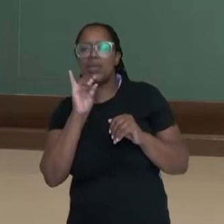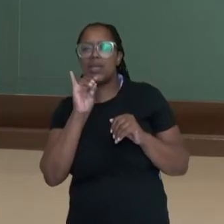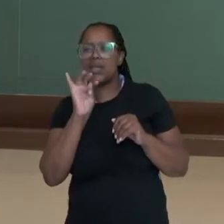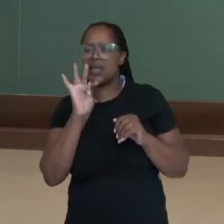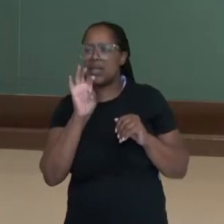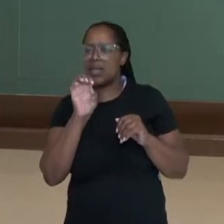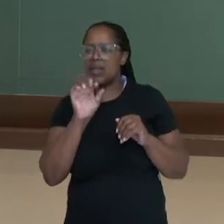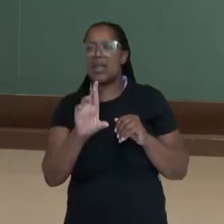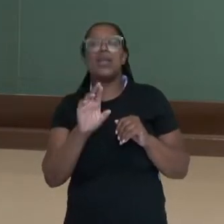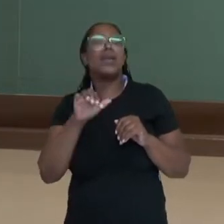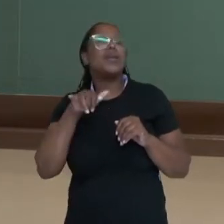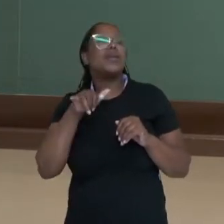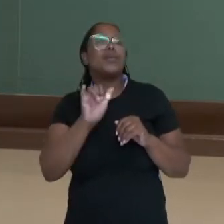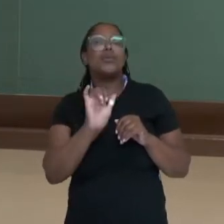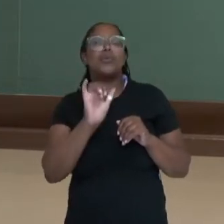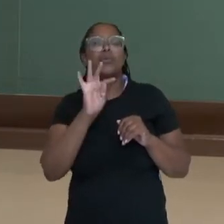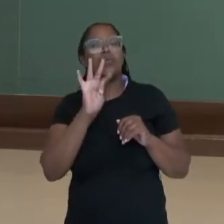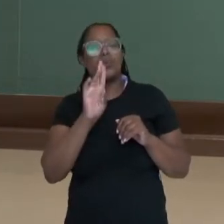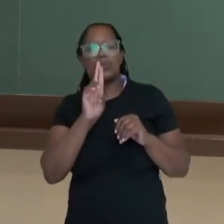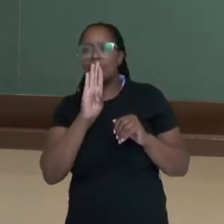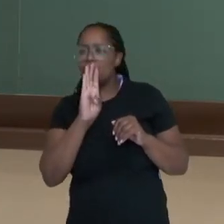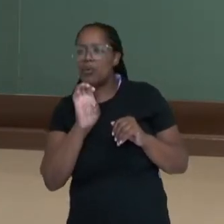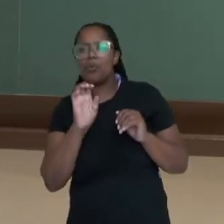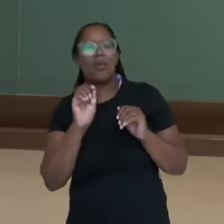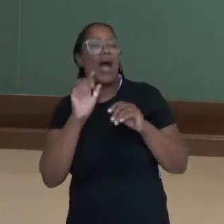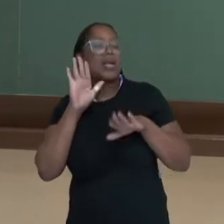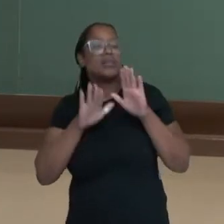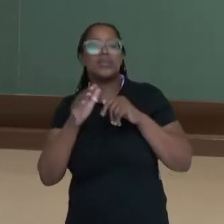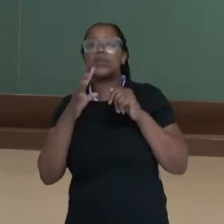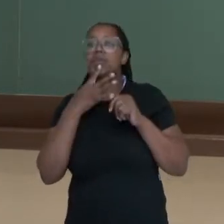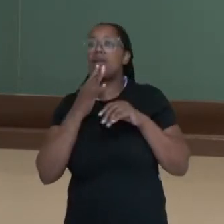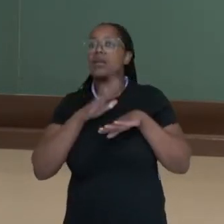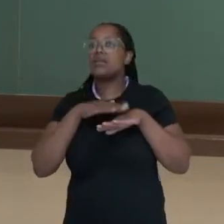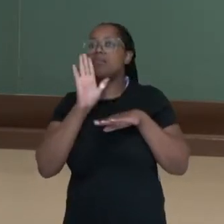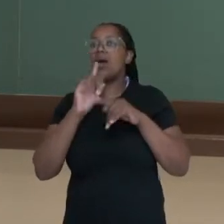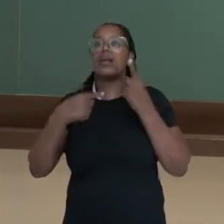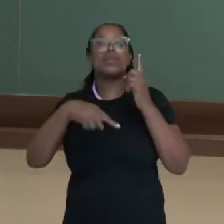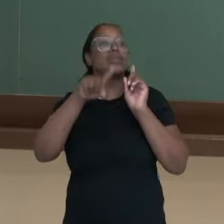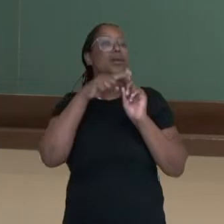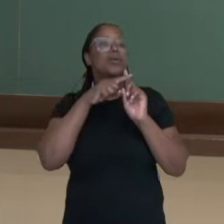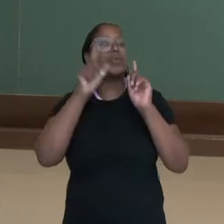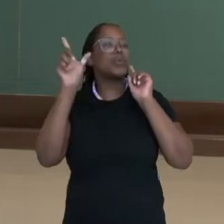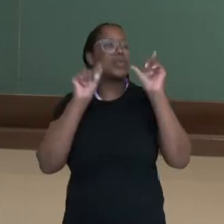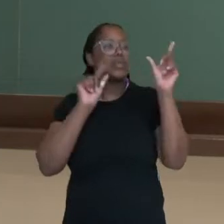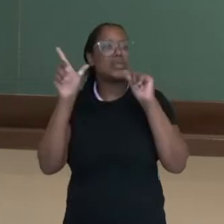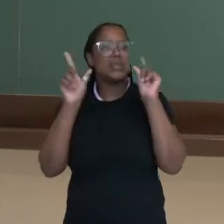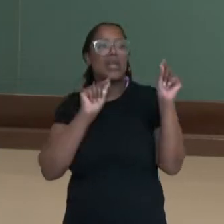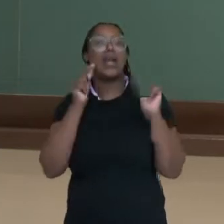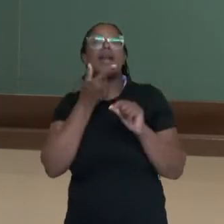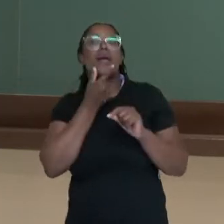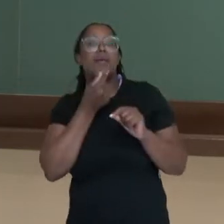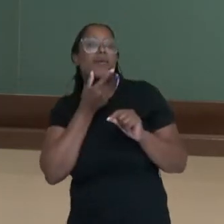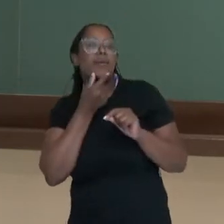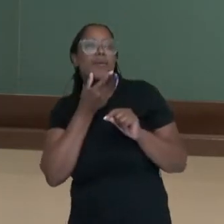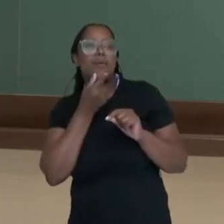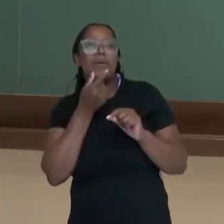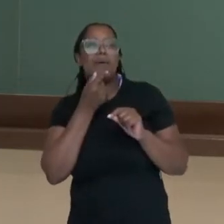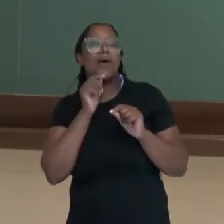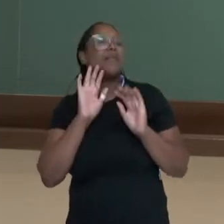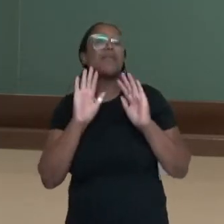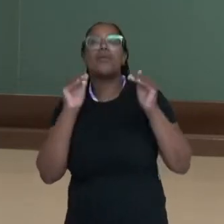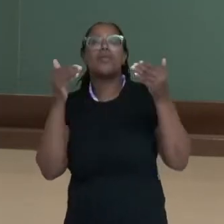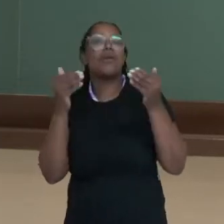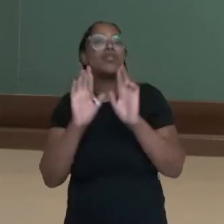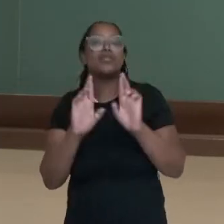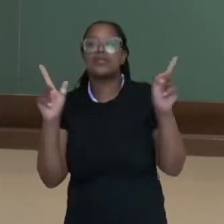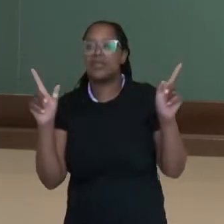essas outras aqui, ó, né? Talvez a gente conheça mais a cruz, o OM, a estrela, né? Qual que é a